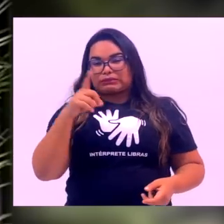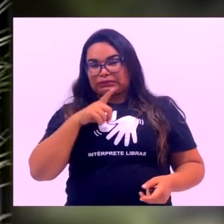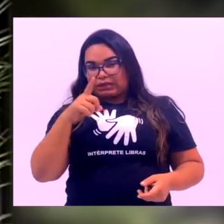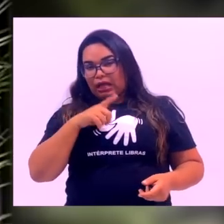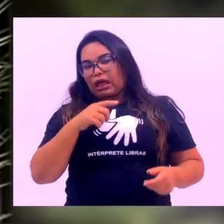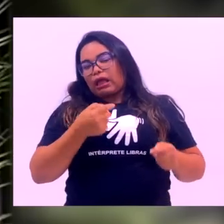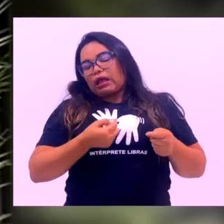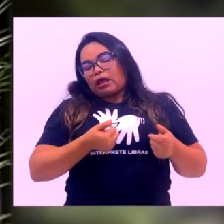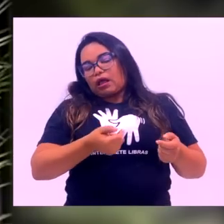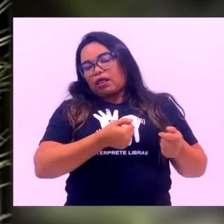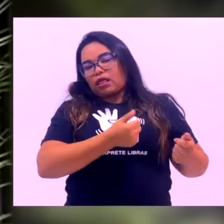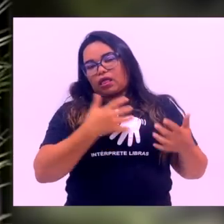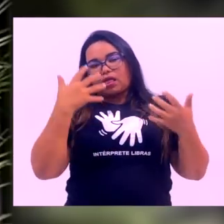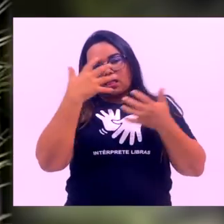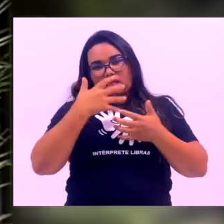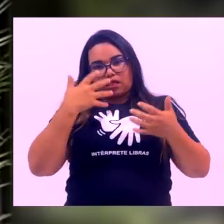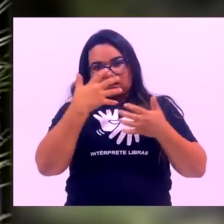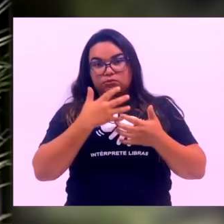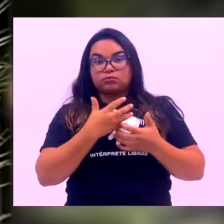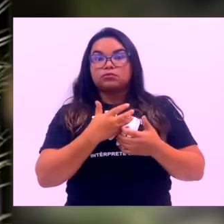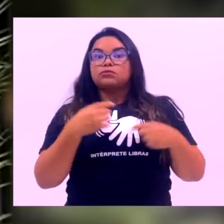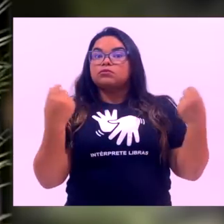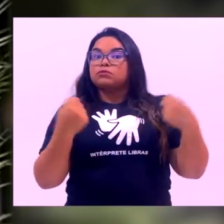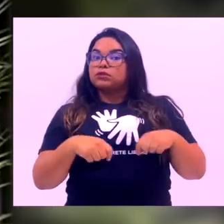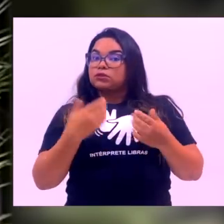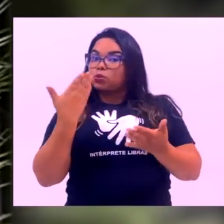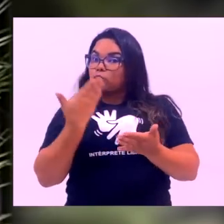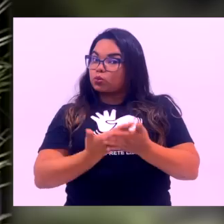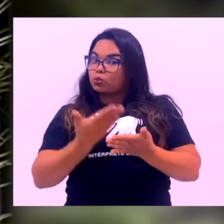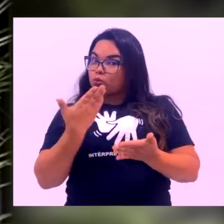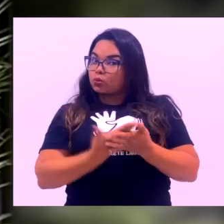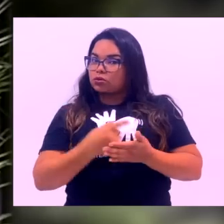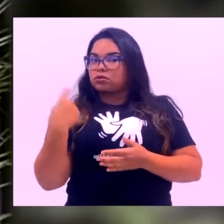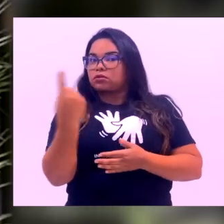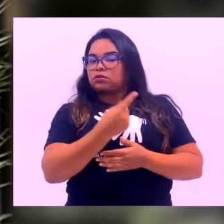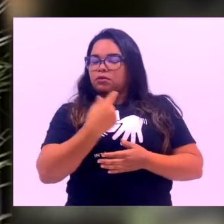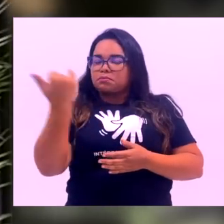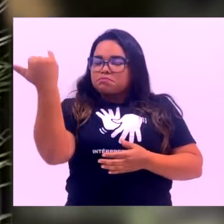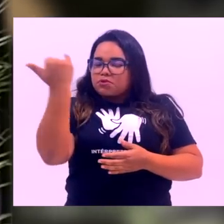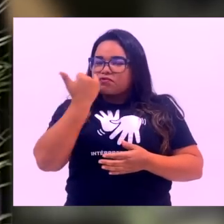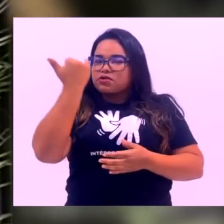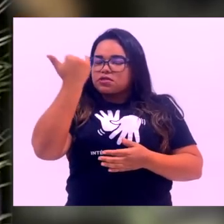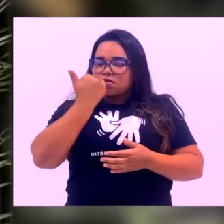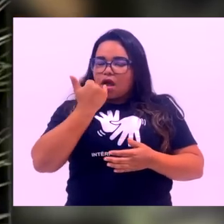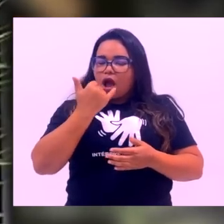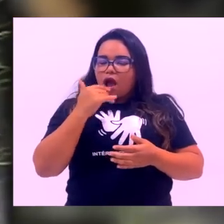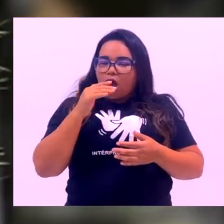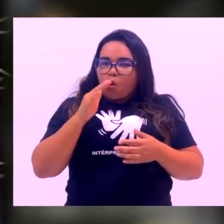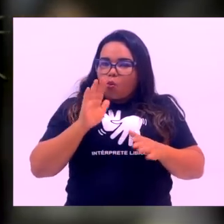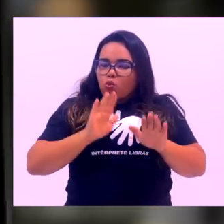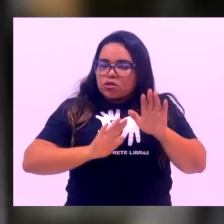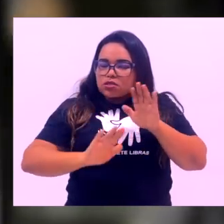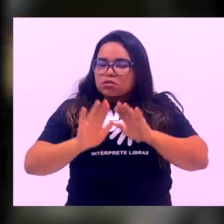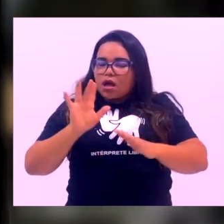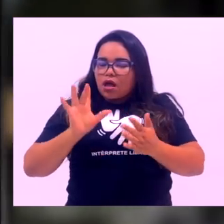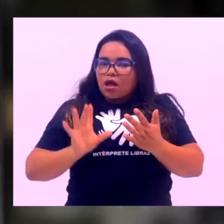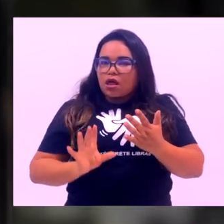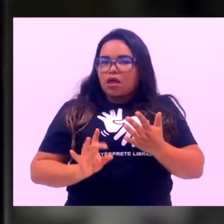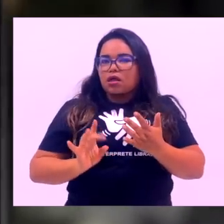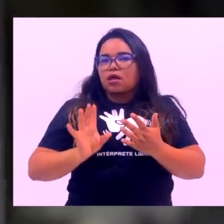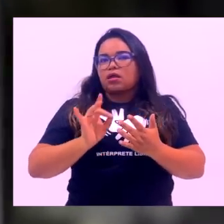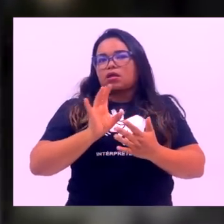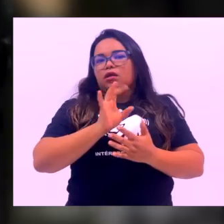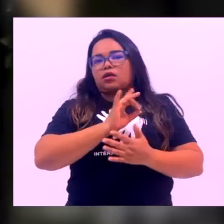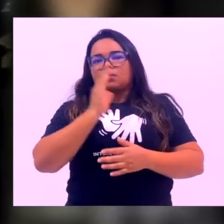enganado hoje. Nós precisamos estudar essas profecias com cuidado. Nós precisamos abri-las à medida que elas acontecem.